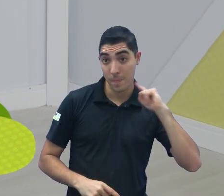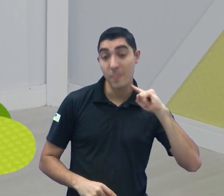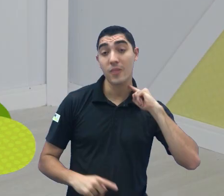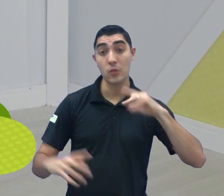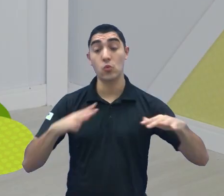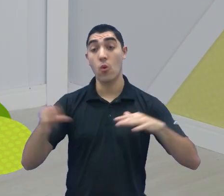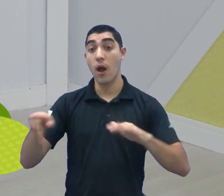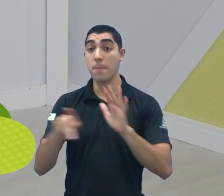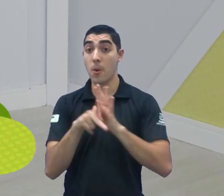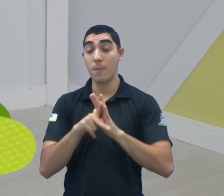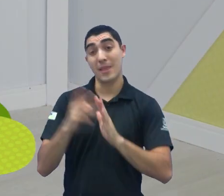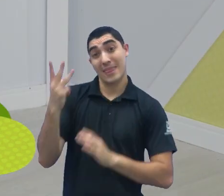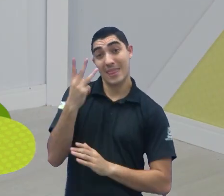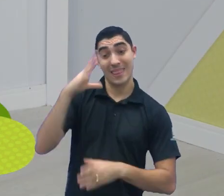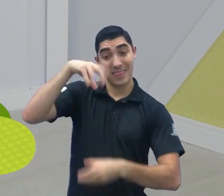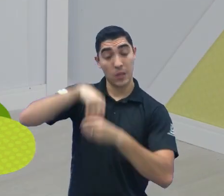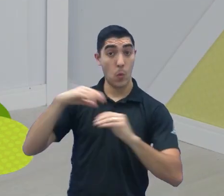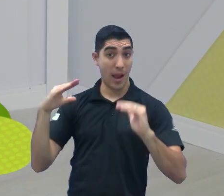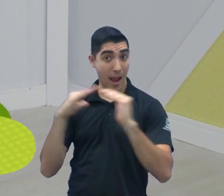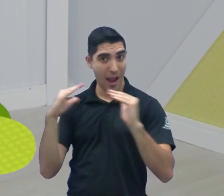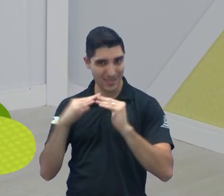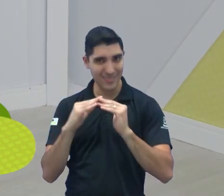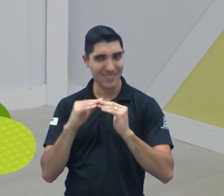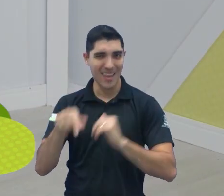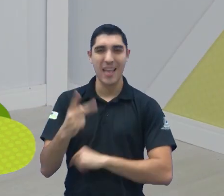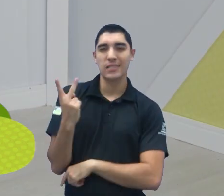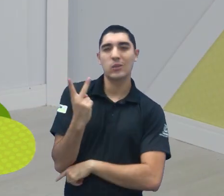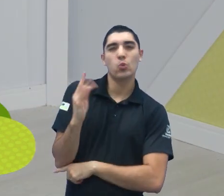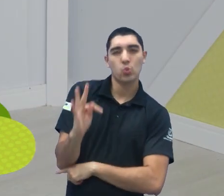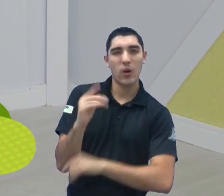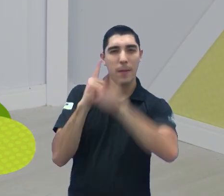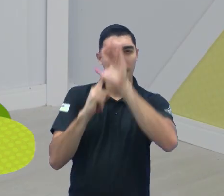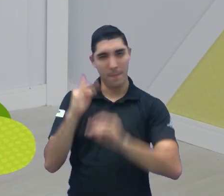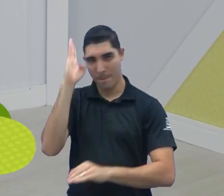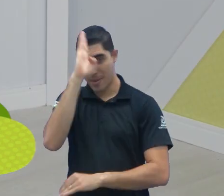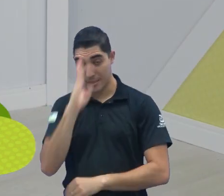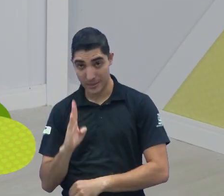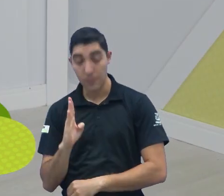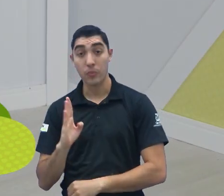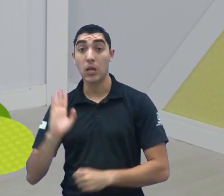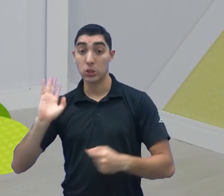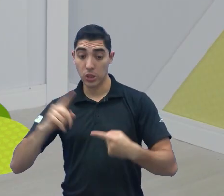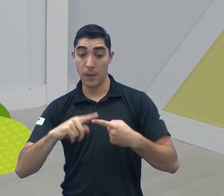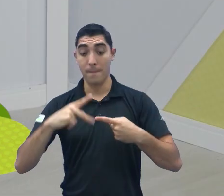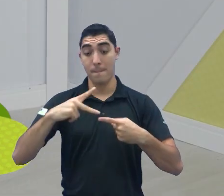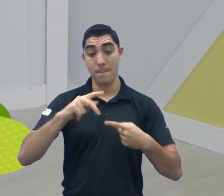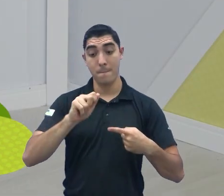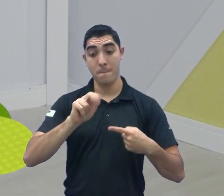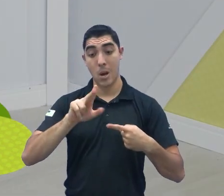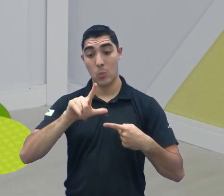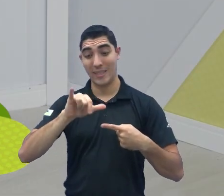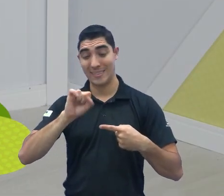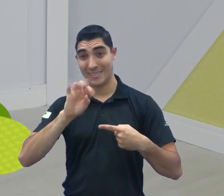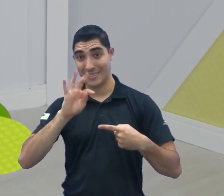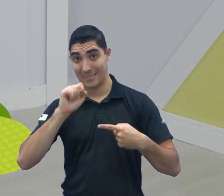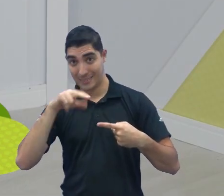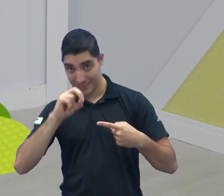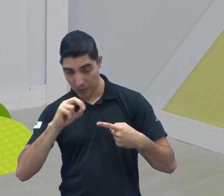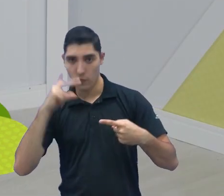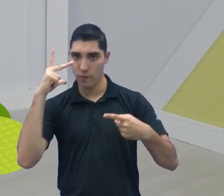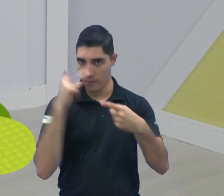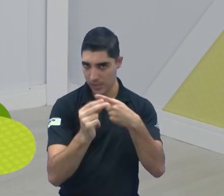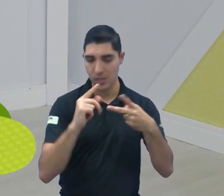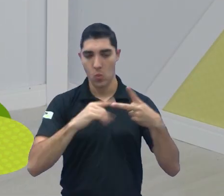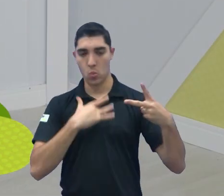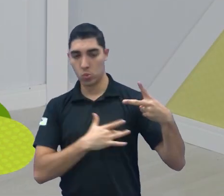deste retorno do NBB 18. Nas duas primeiras, contra Paulistano e Cruzeiro, vitória da equipe joseense. Agora, o time do técnico Chris